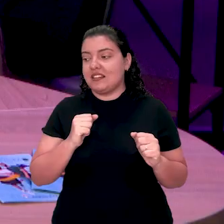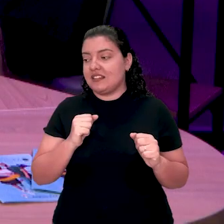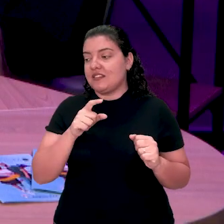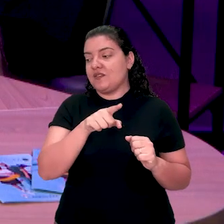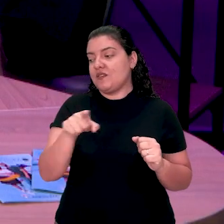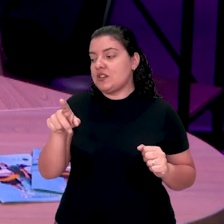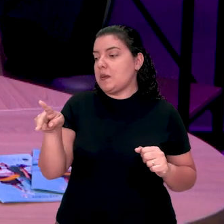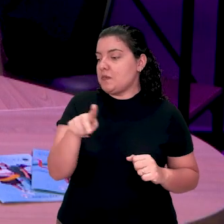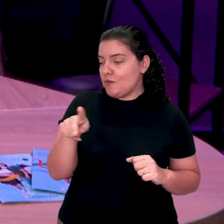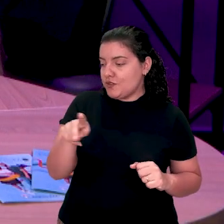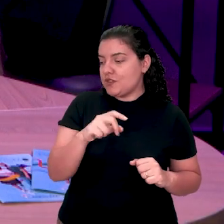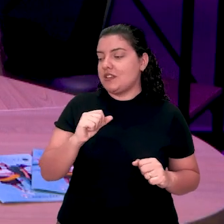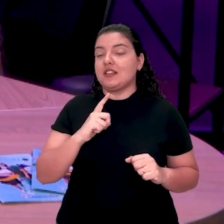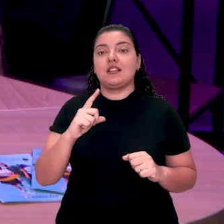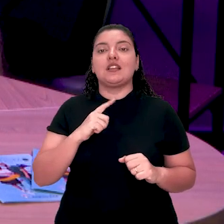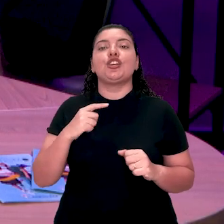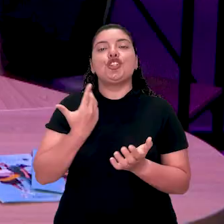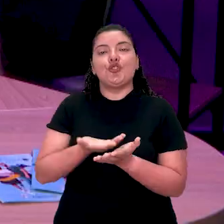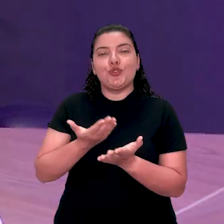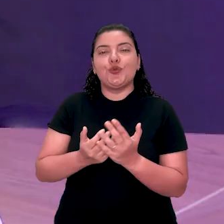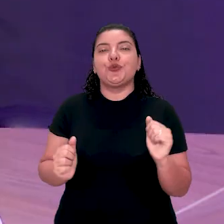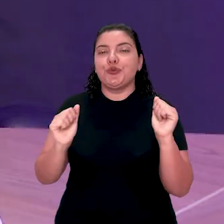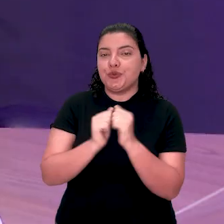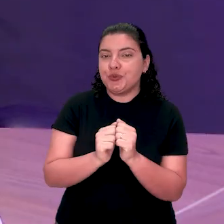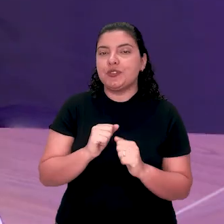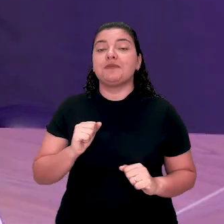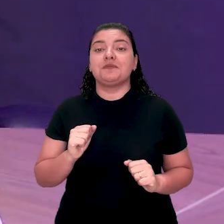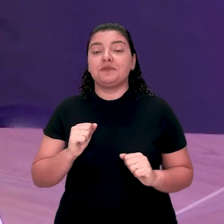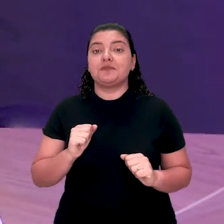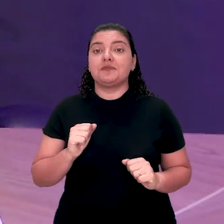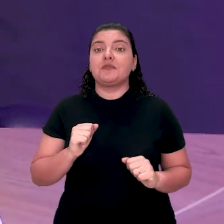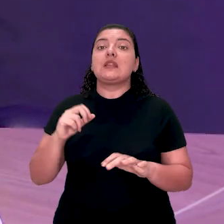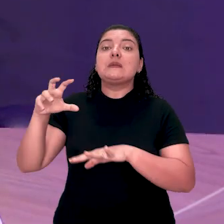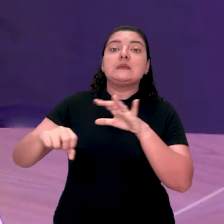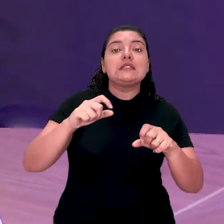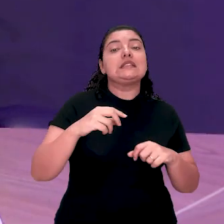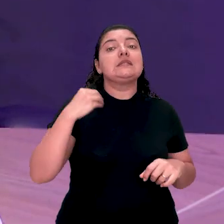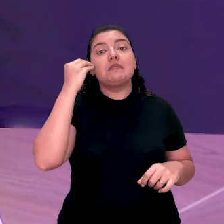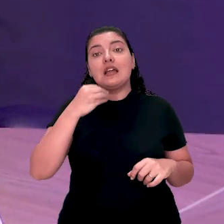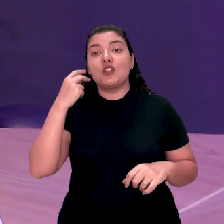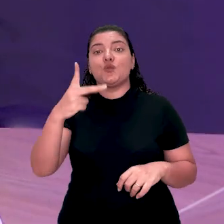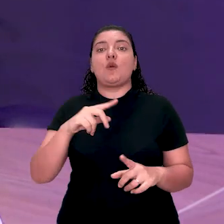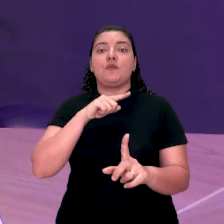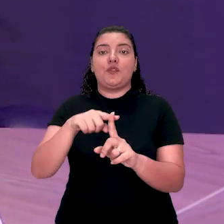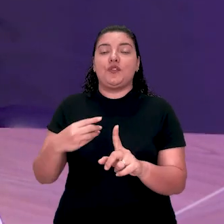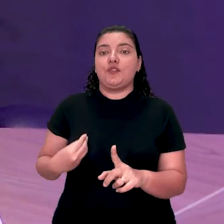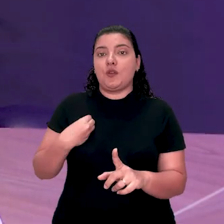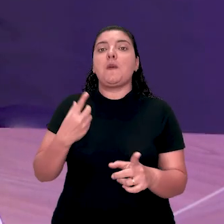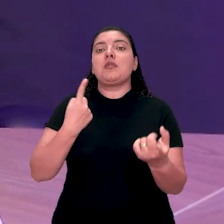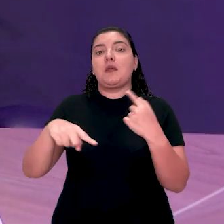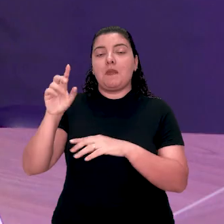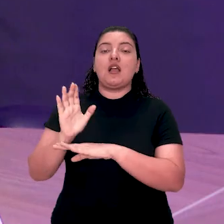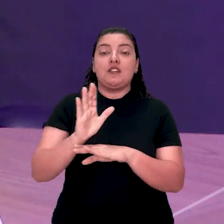Vocês são professores que estão estudando também. Buscam mais saber sobre a sua missão, que vocês podem mudar a vida de